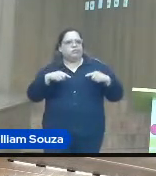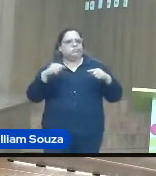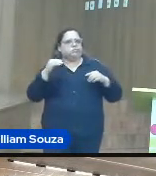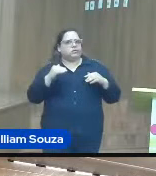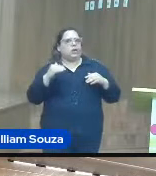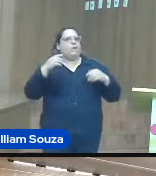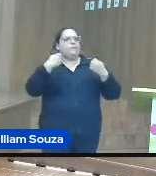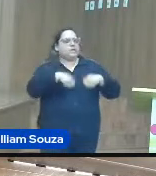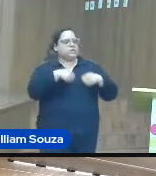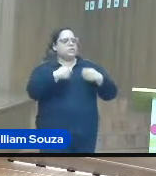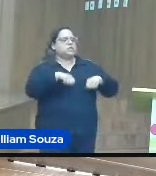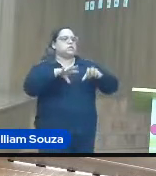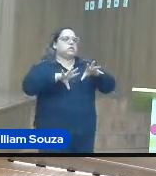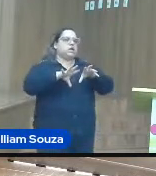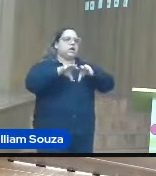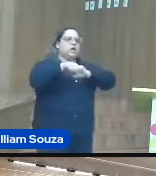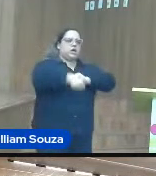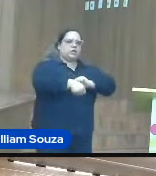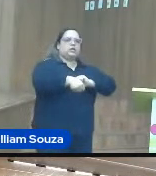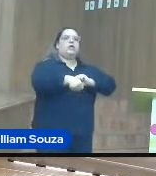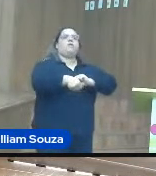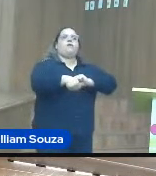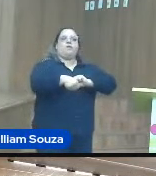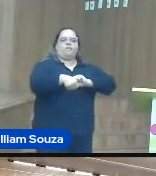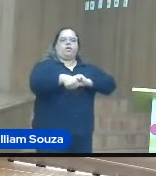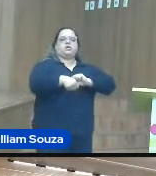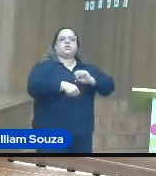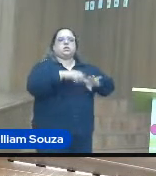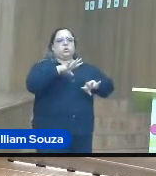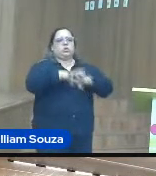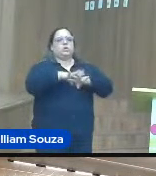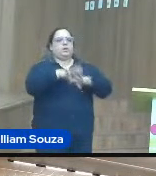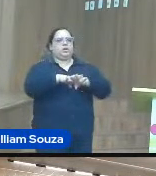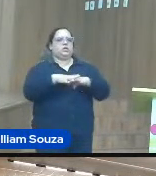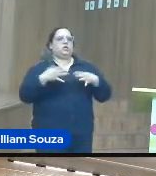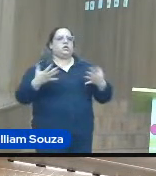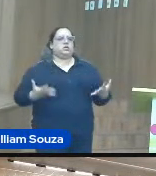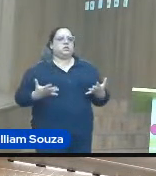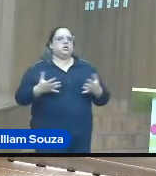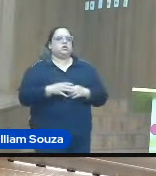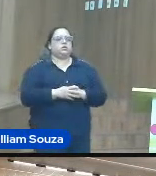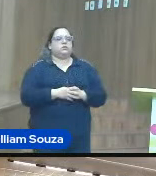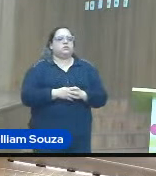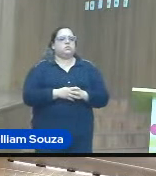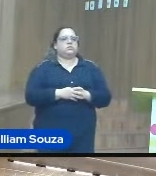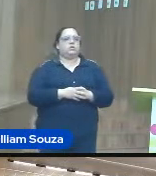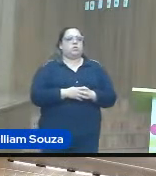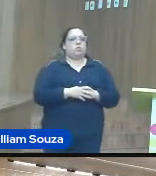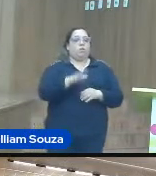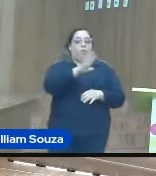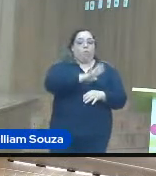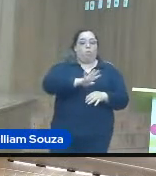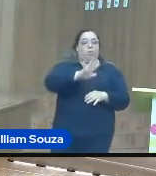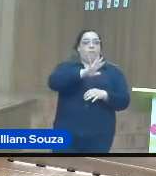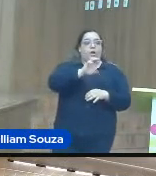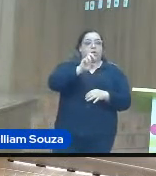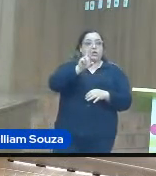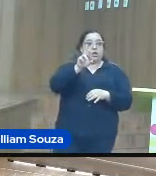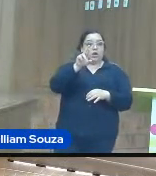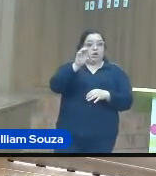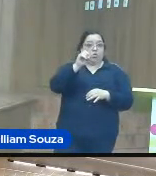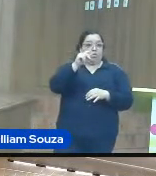formação, por exemplo, em matemática. Então, em boa parte da Europa, Os programas de alistamento